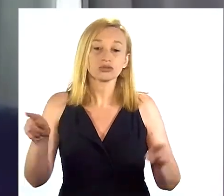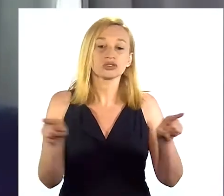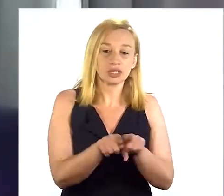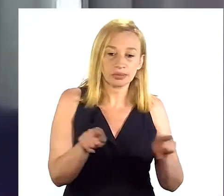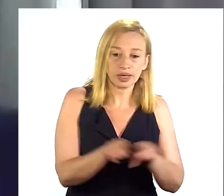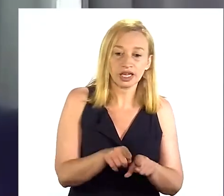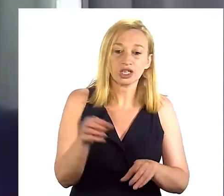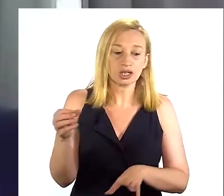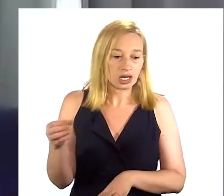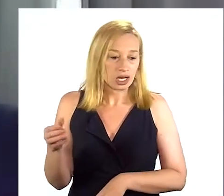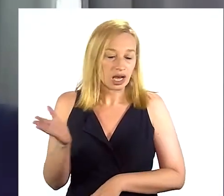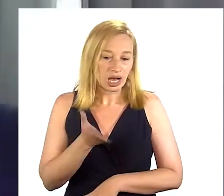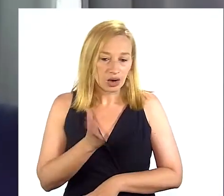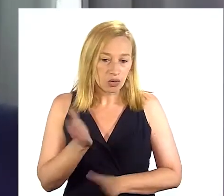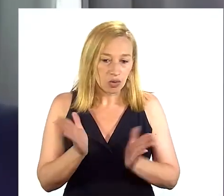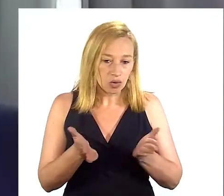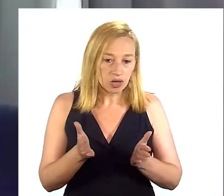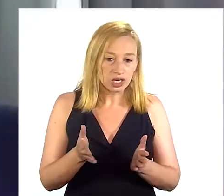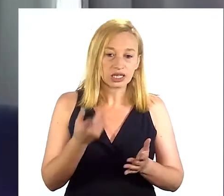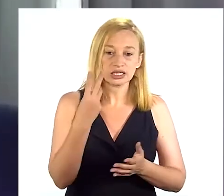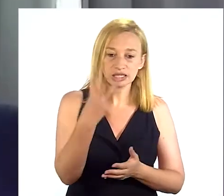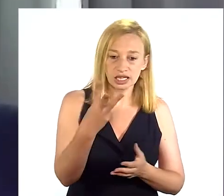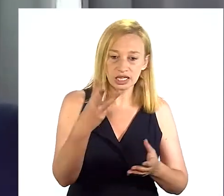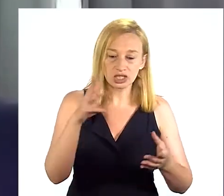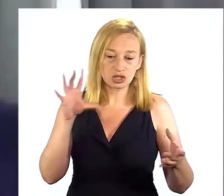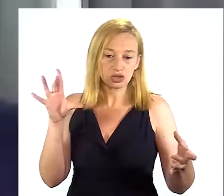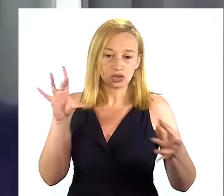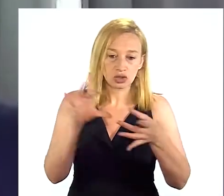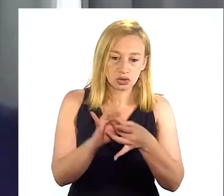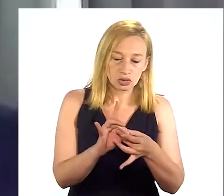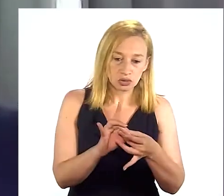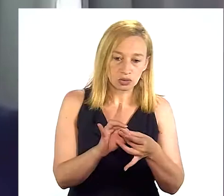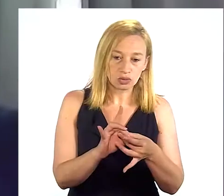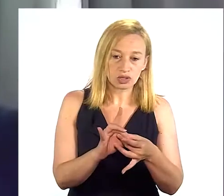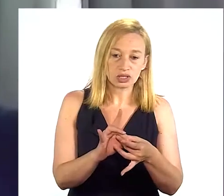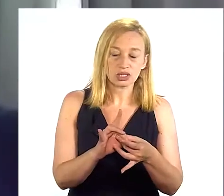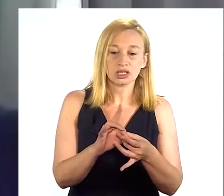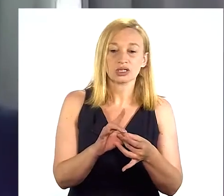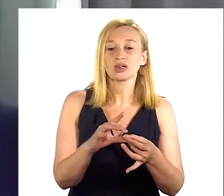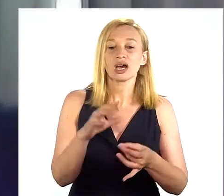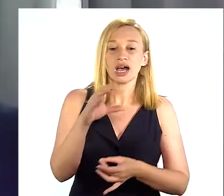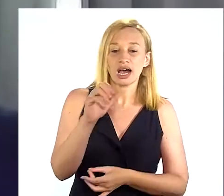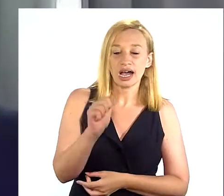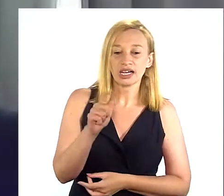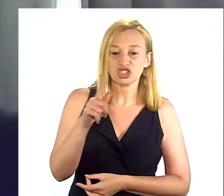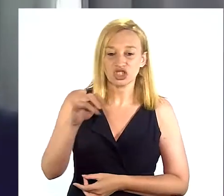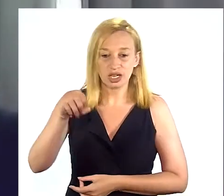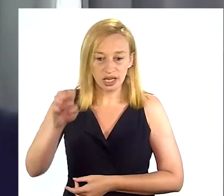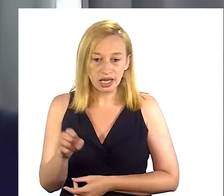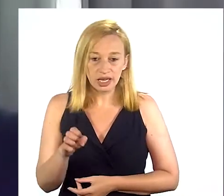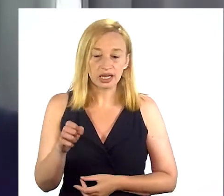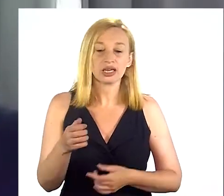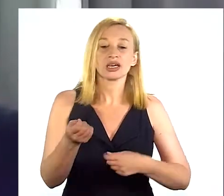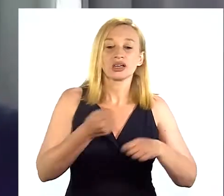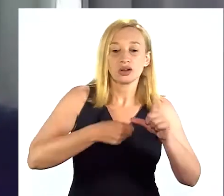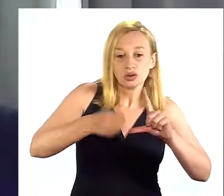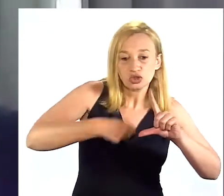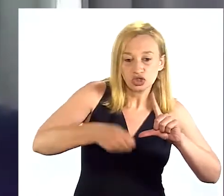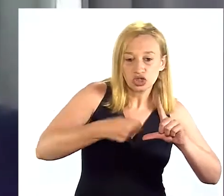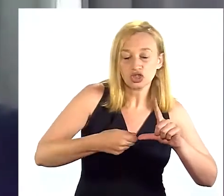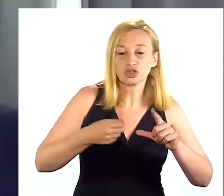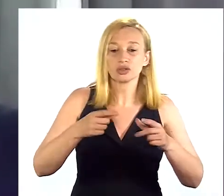Galeão também. Tivemos agora, recentemente, 3 convênios com a AGE. A AGE faz parte do setor logístico, porque ela